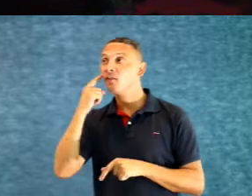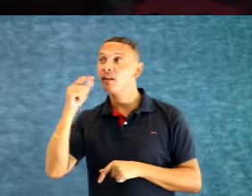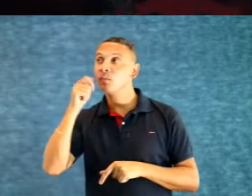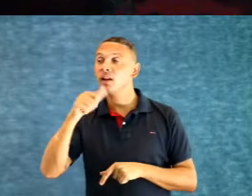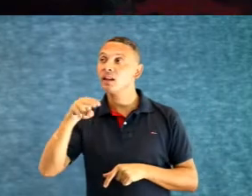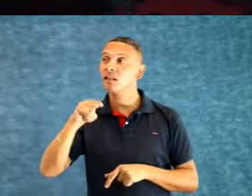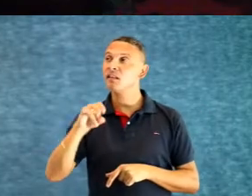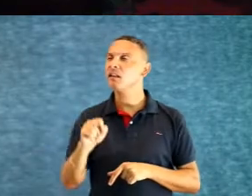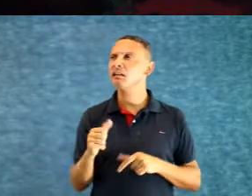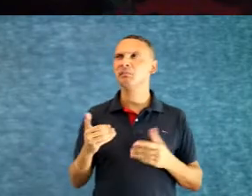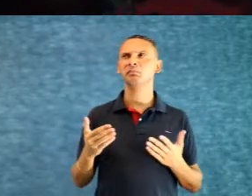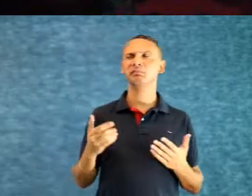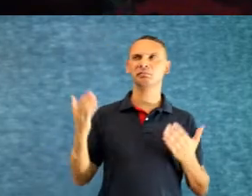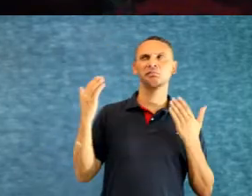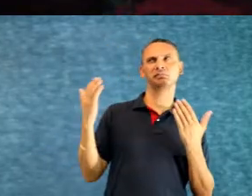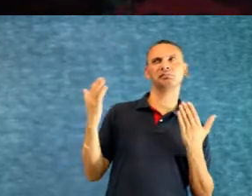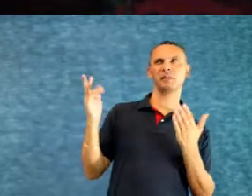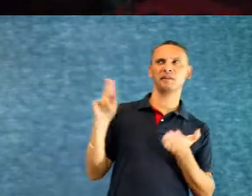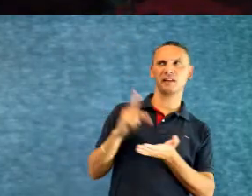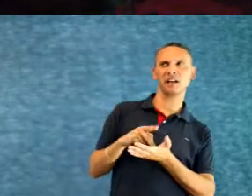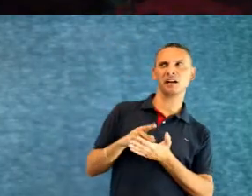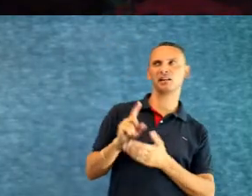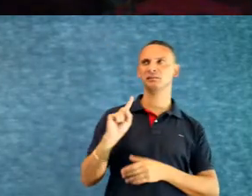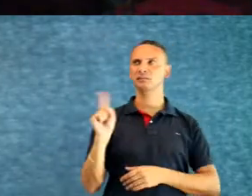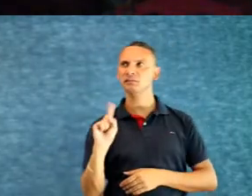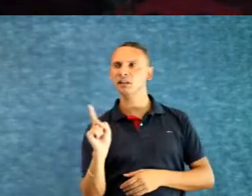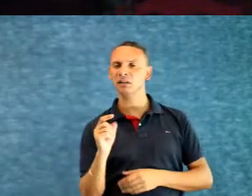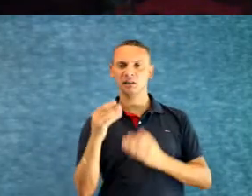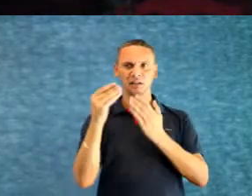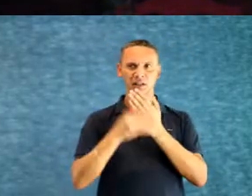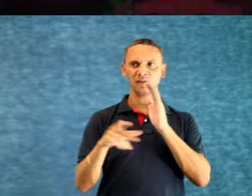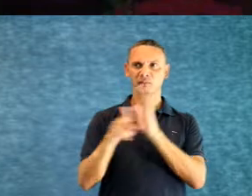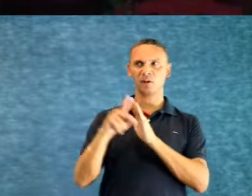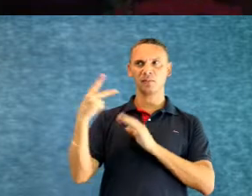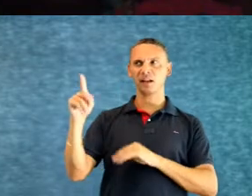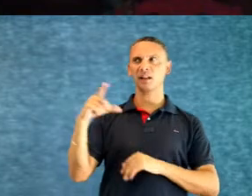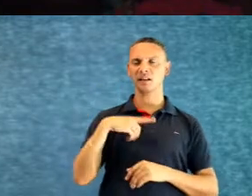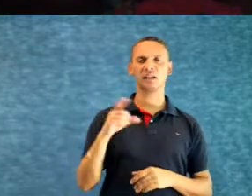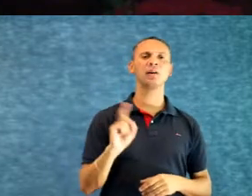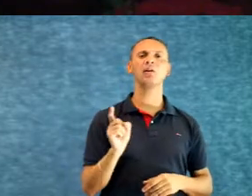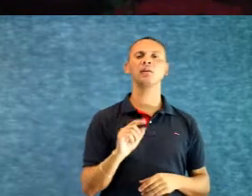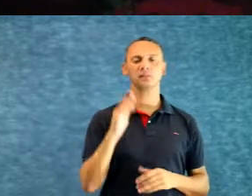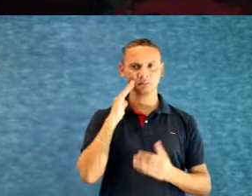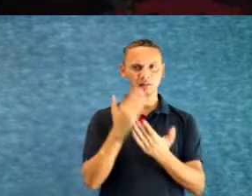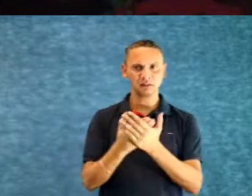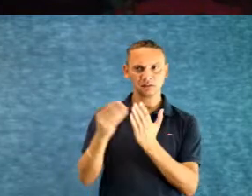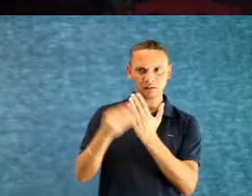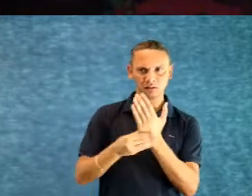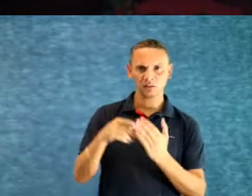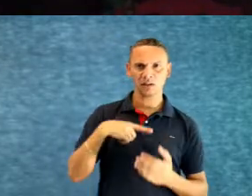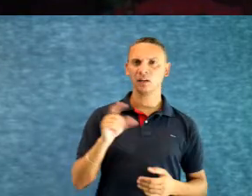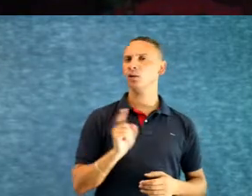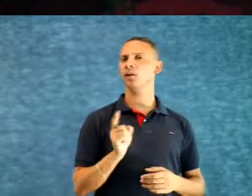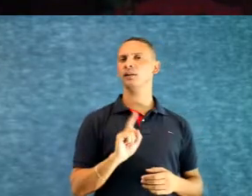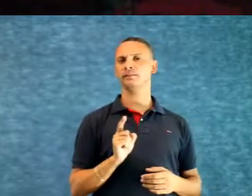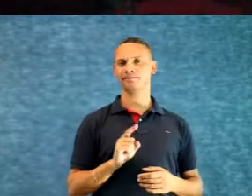tinham existido um dia. Estavam lá, que nunca tinham chegado também. E as edições, a gente tem que lembrar que eram muito pequenas,